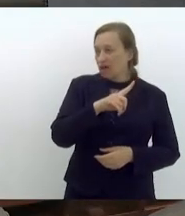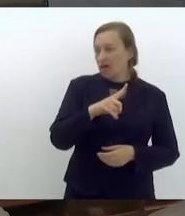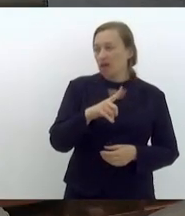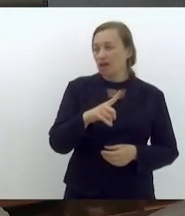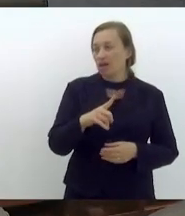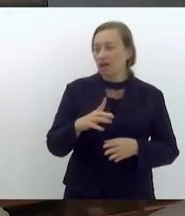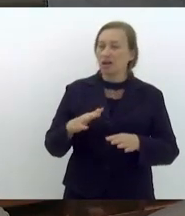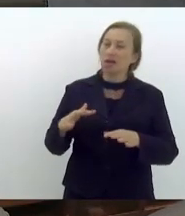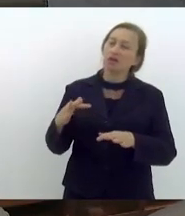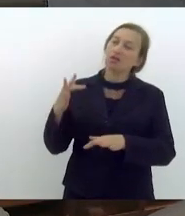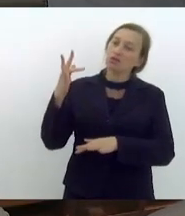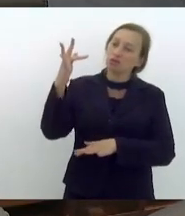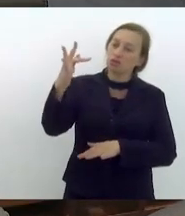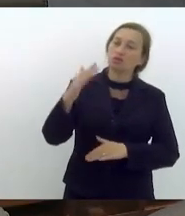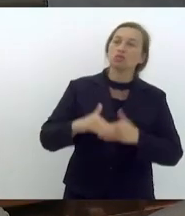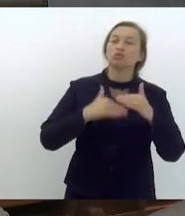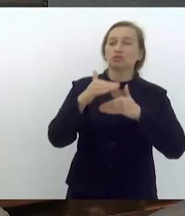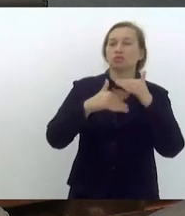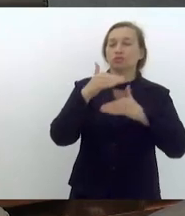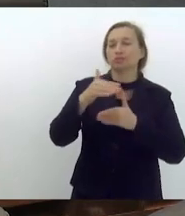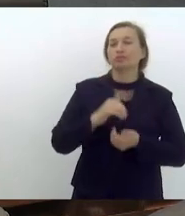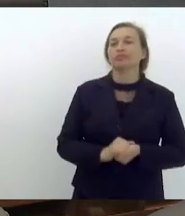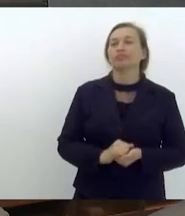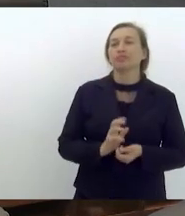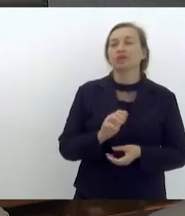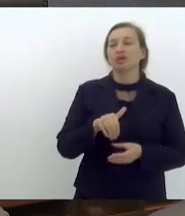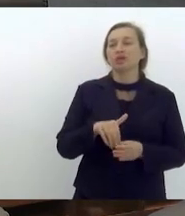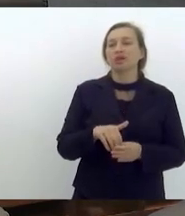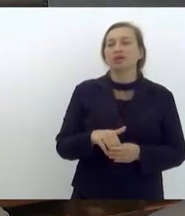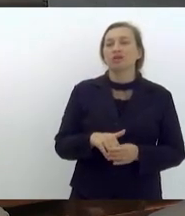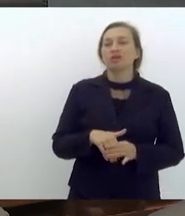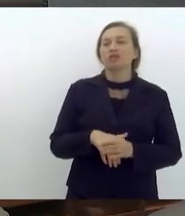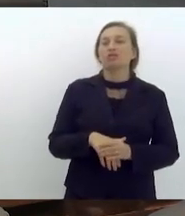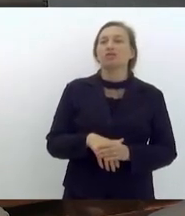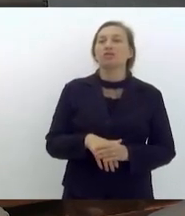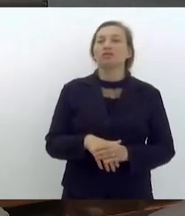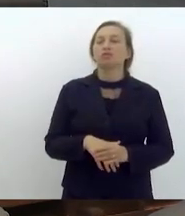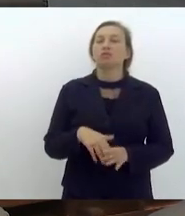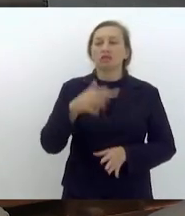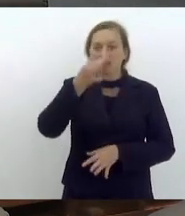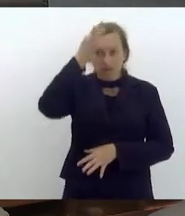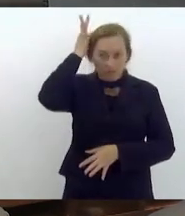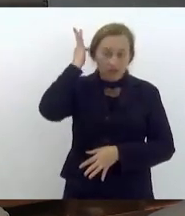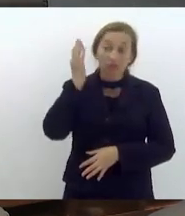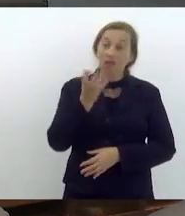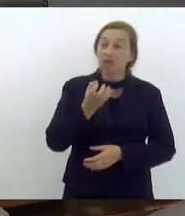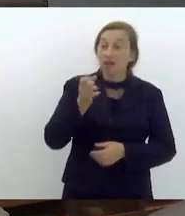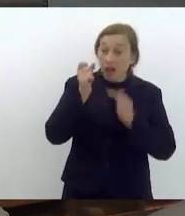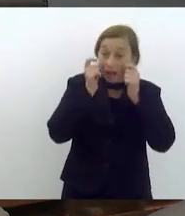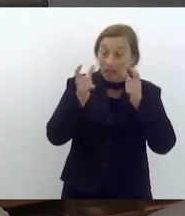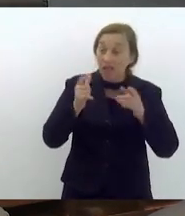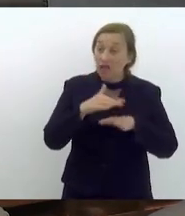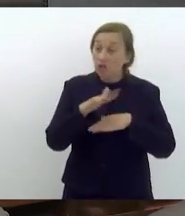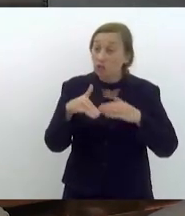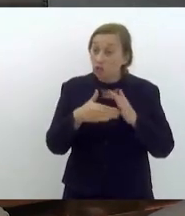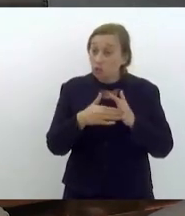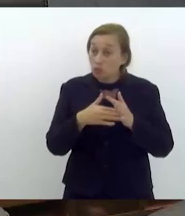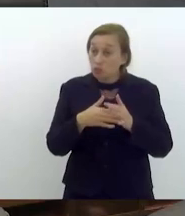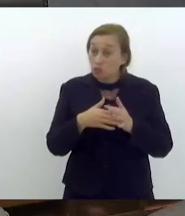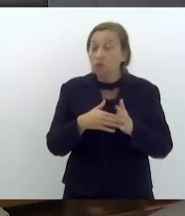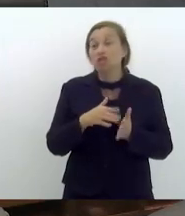próximo escrito Deputado para declaração de voto Deputado Fred Pacheco eu só queria alertar todos que